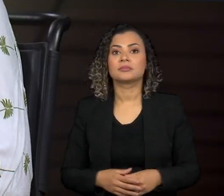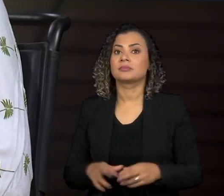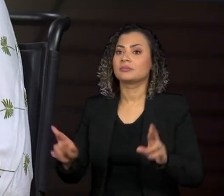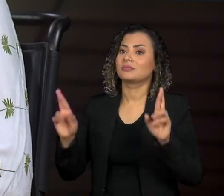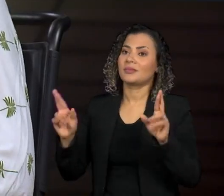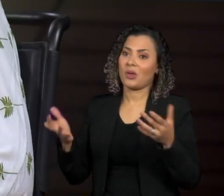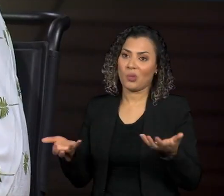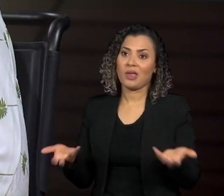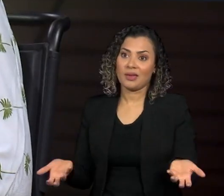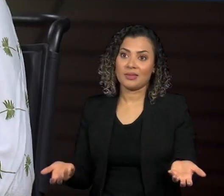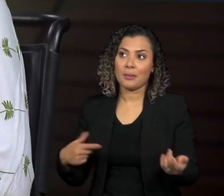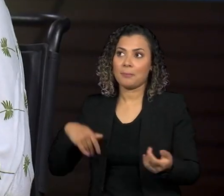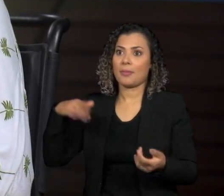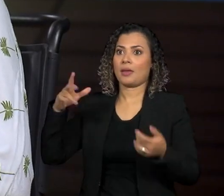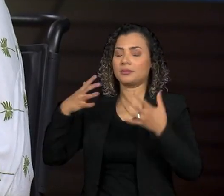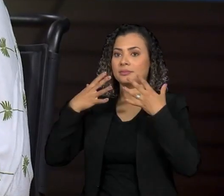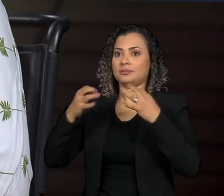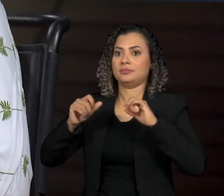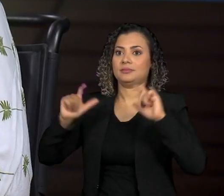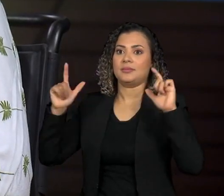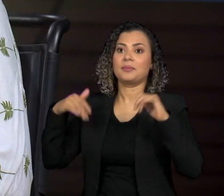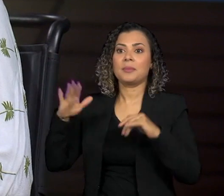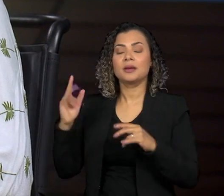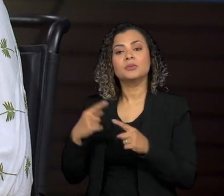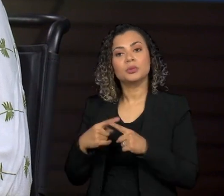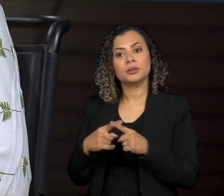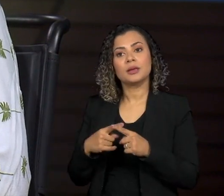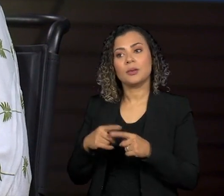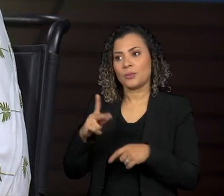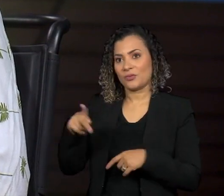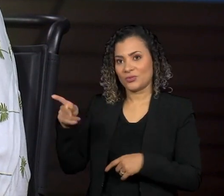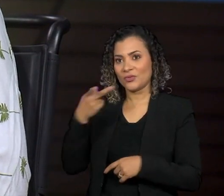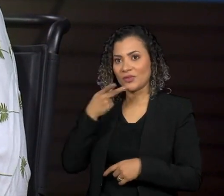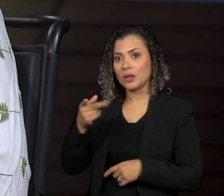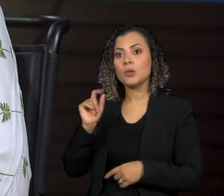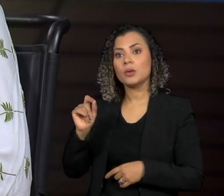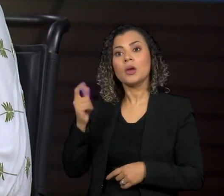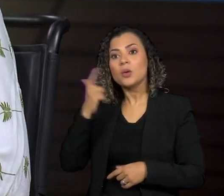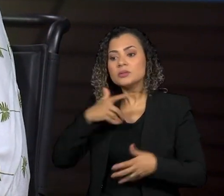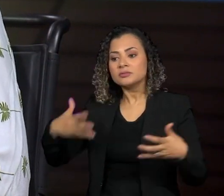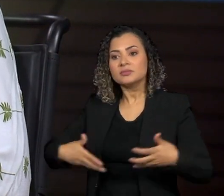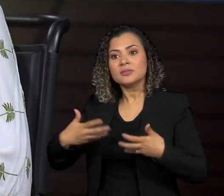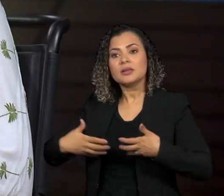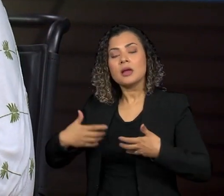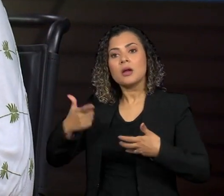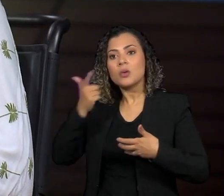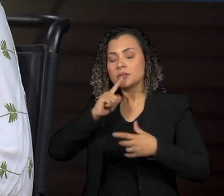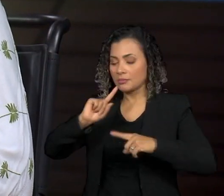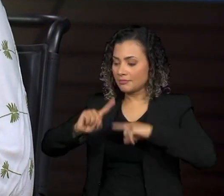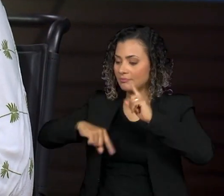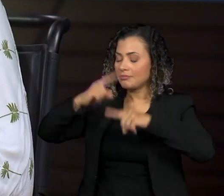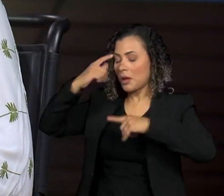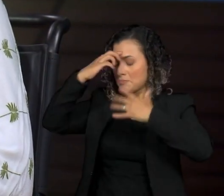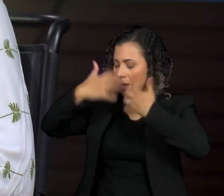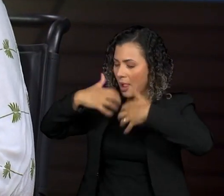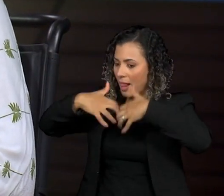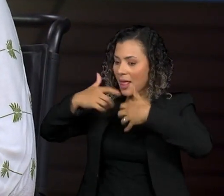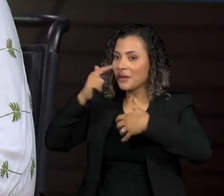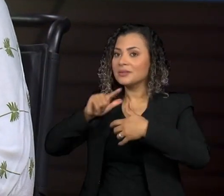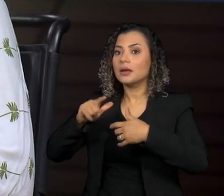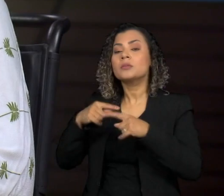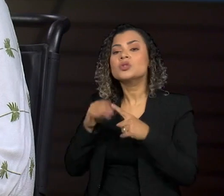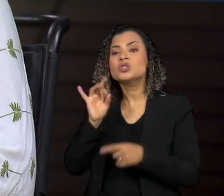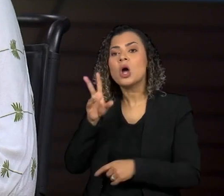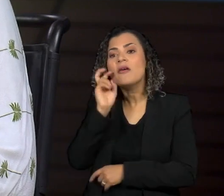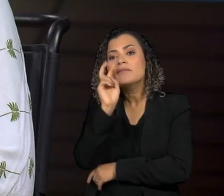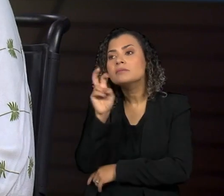mais despertas para isso, porque como o professor falou, você tem ganho de produtividade. Tem pesquisas que falam que só o fato de se expor, ficar